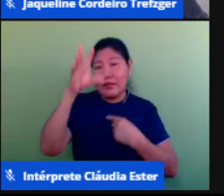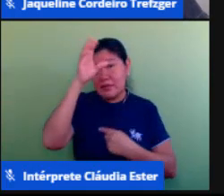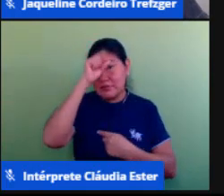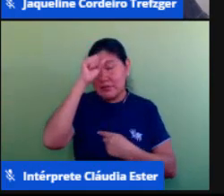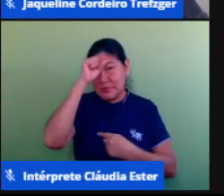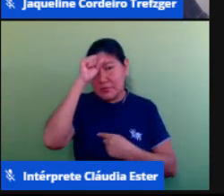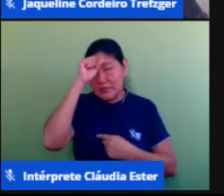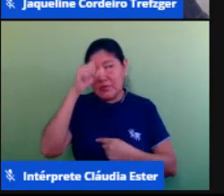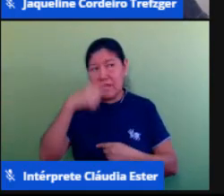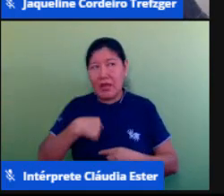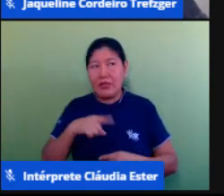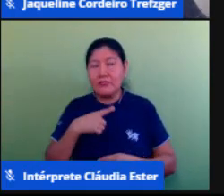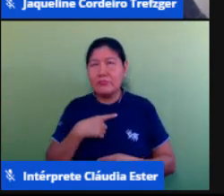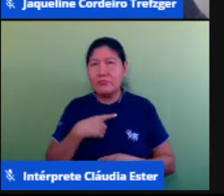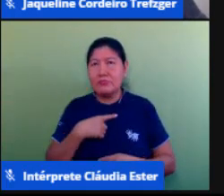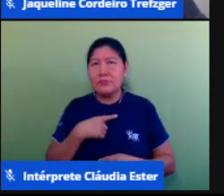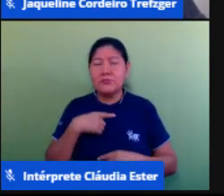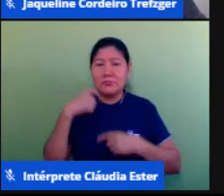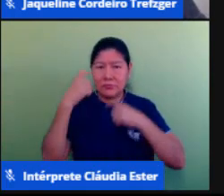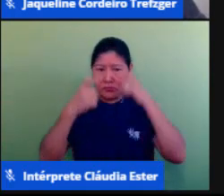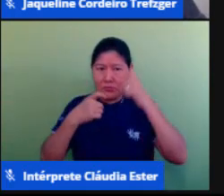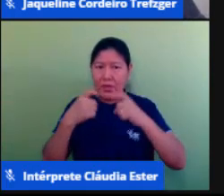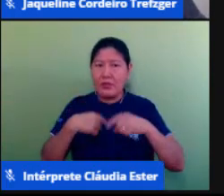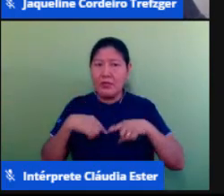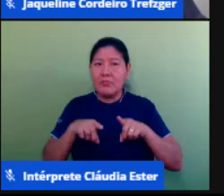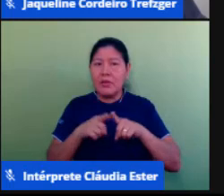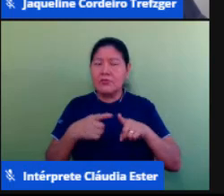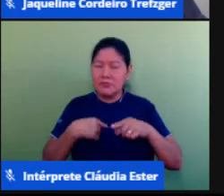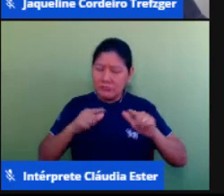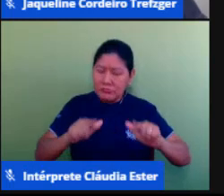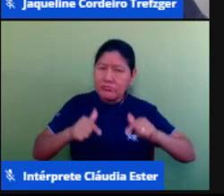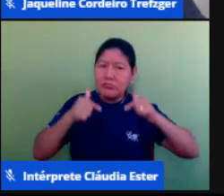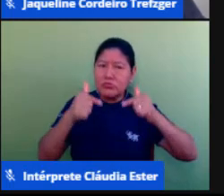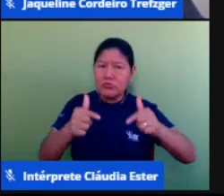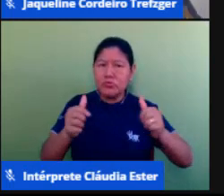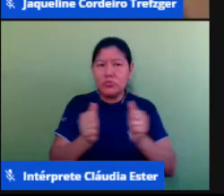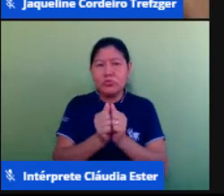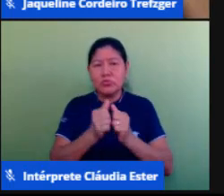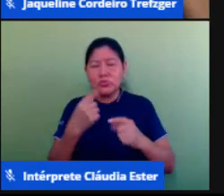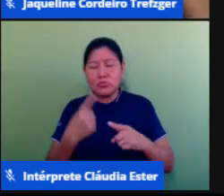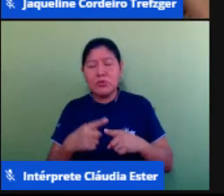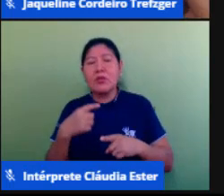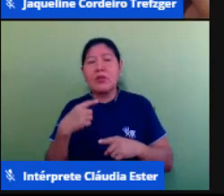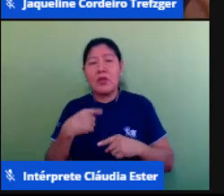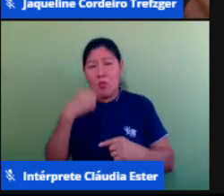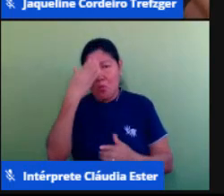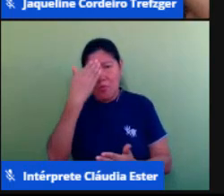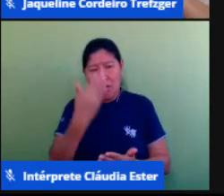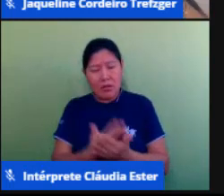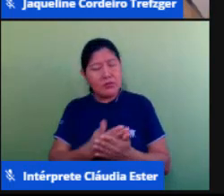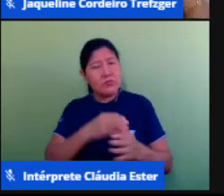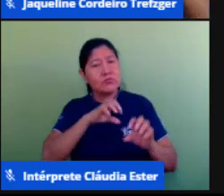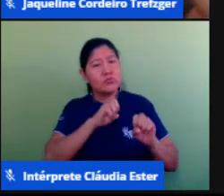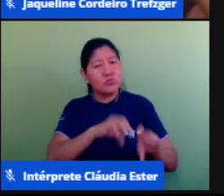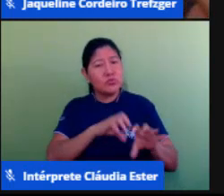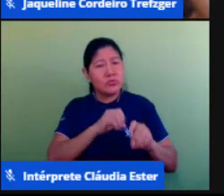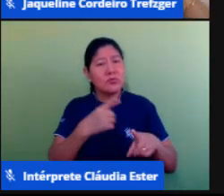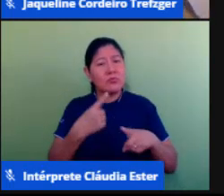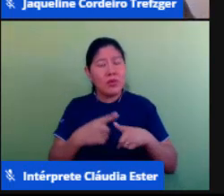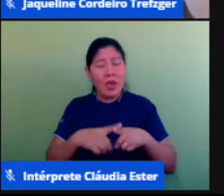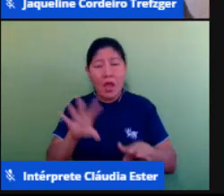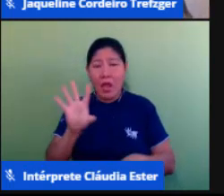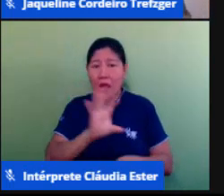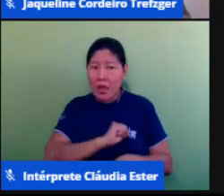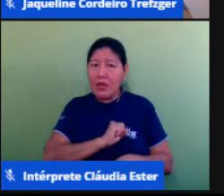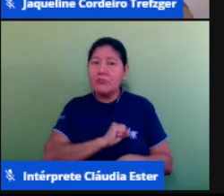vou atrás, sabe? Eu acho que o aprendizado tem que ser feito. E, assim, eu faço porque eu gosto.